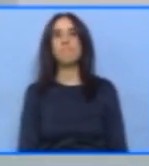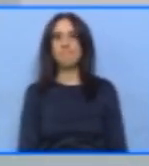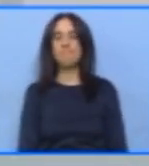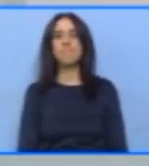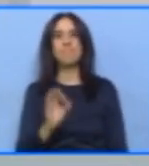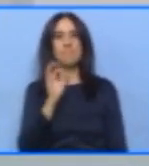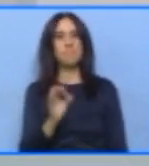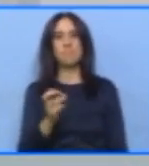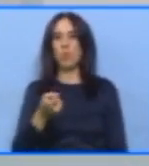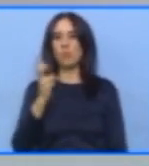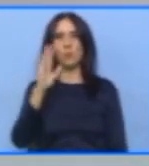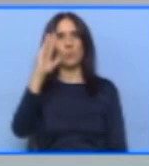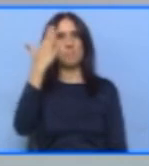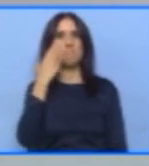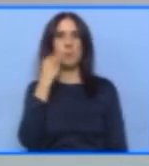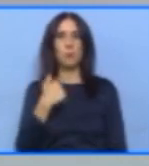máximo, creio eu, de ousadia.